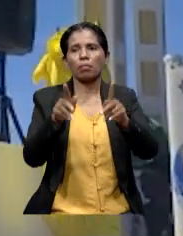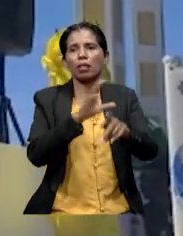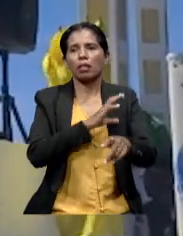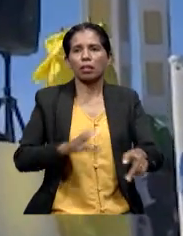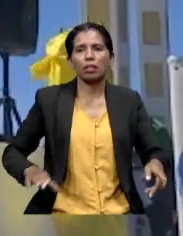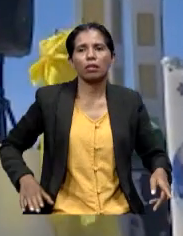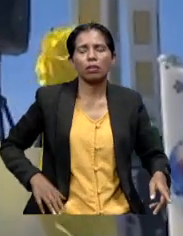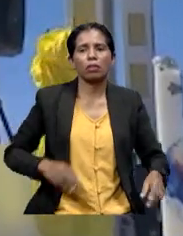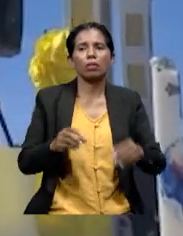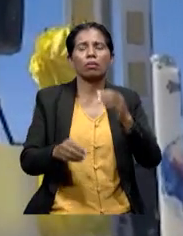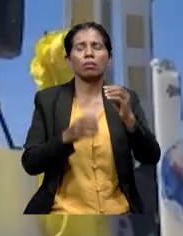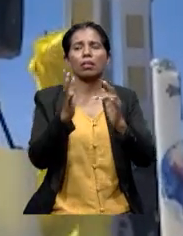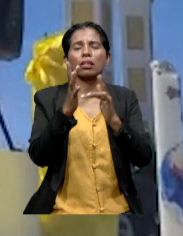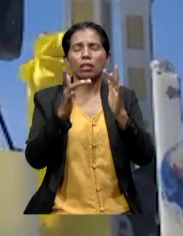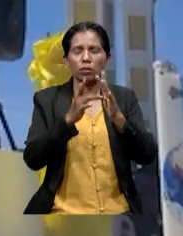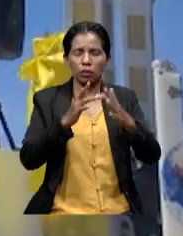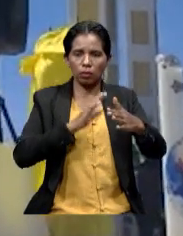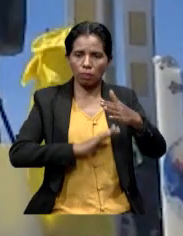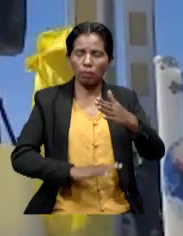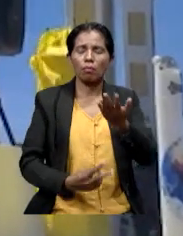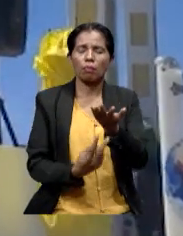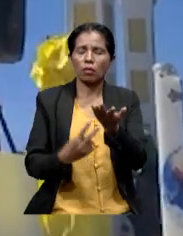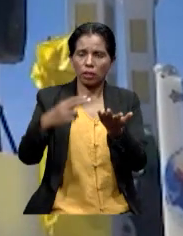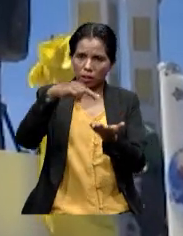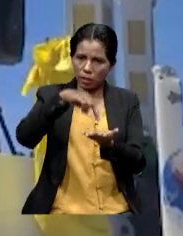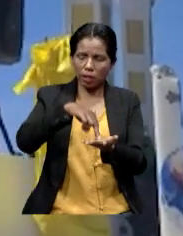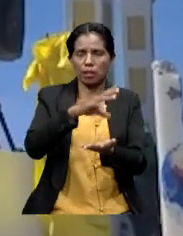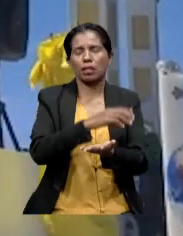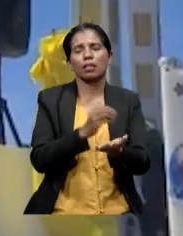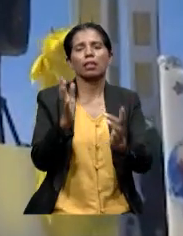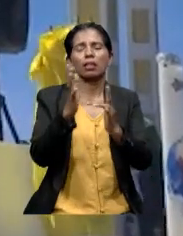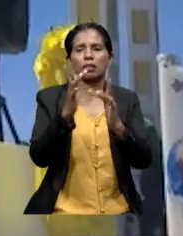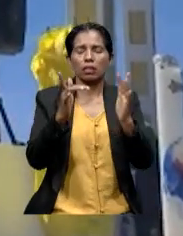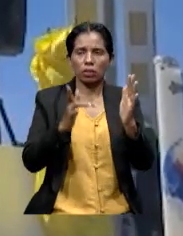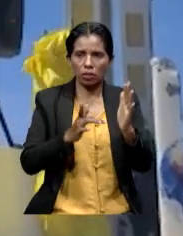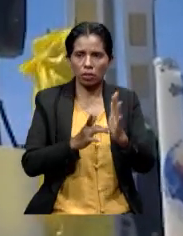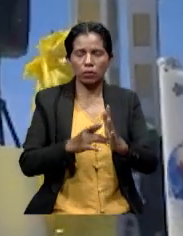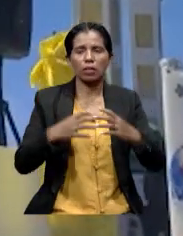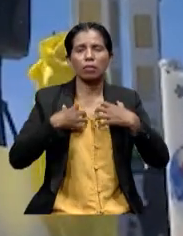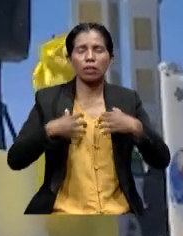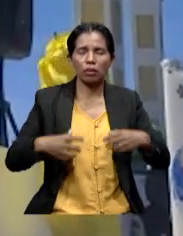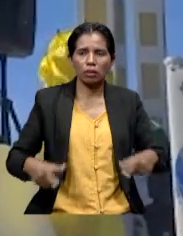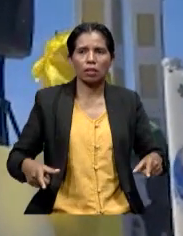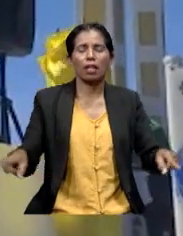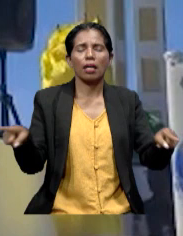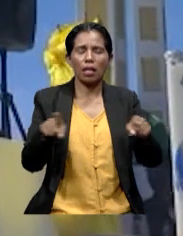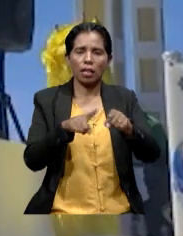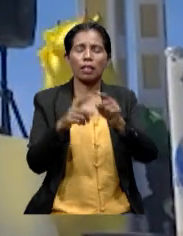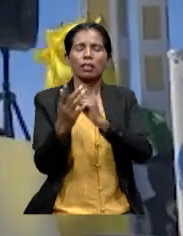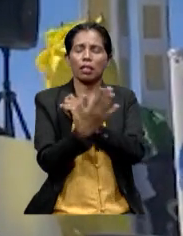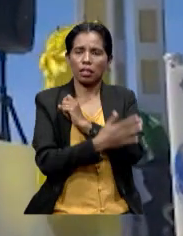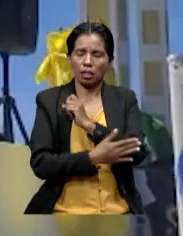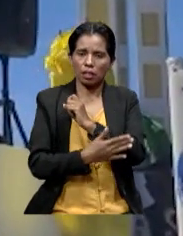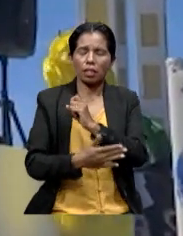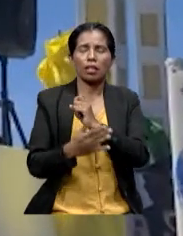fassin Conoba Jesus Morixias ninian, Jesus Misericórdia ninian, iha raida ne saiha nessa naroman vai ter